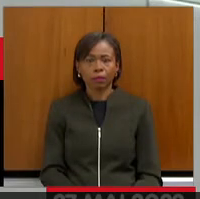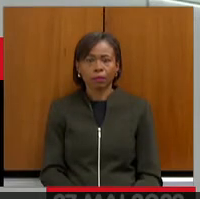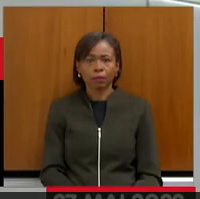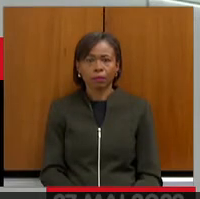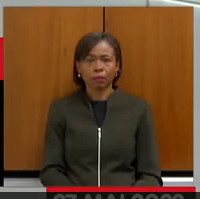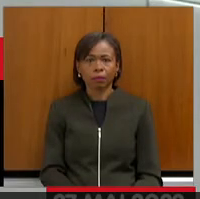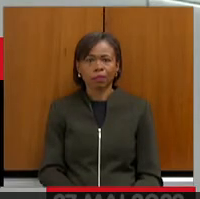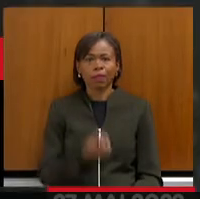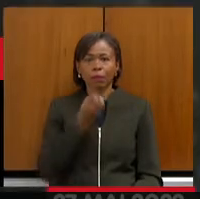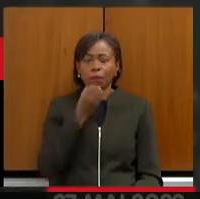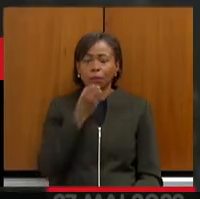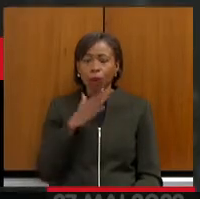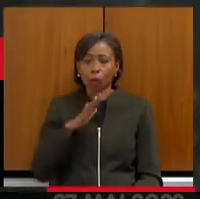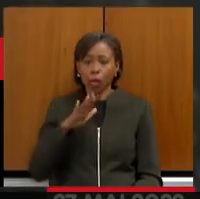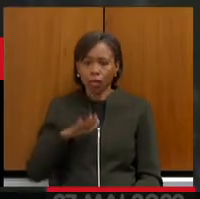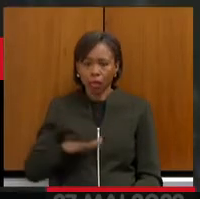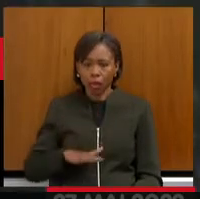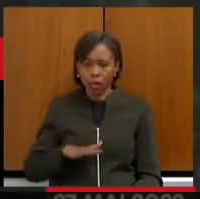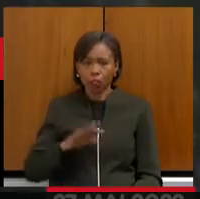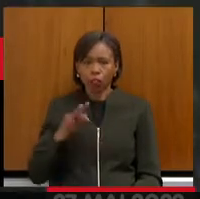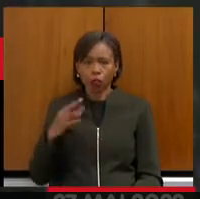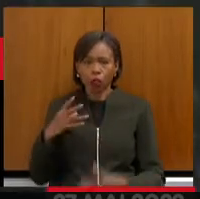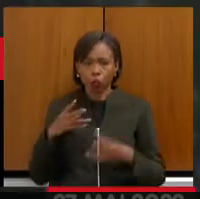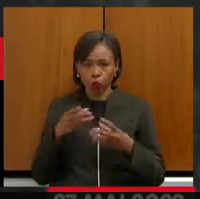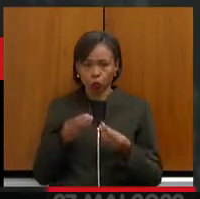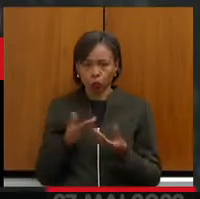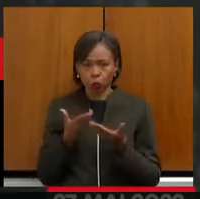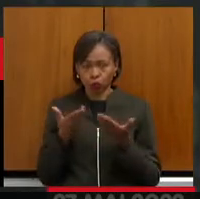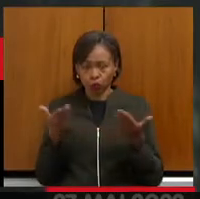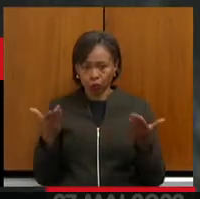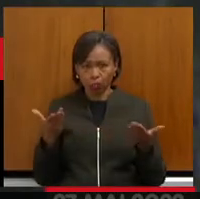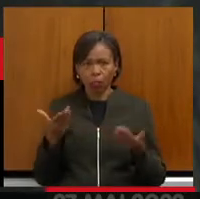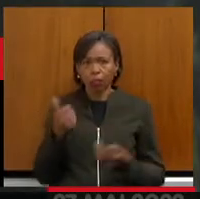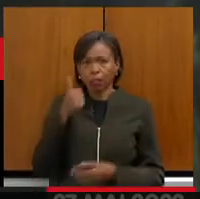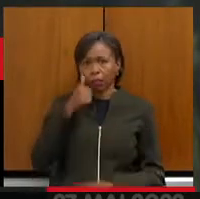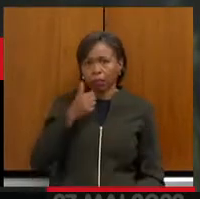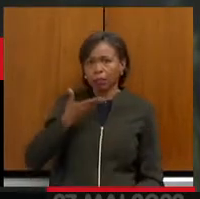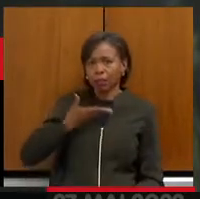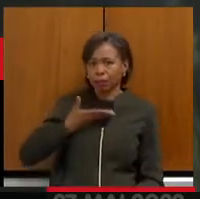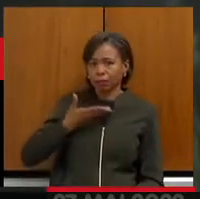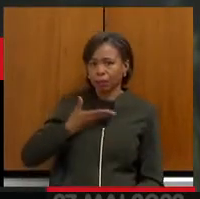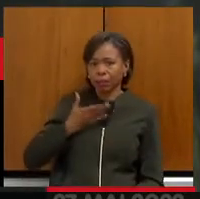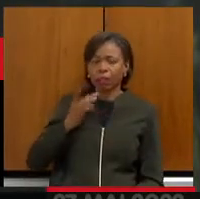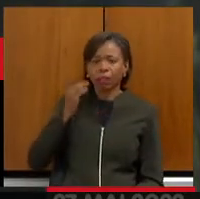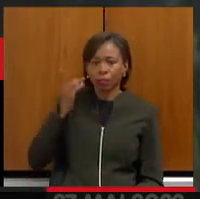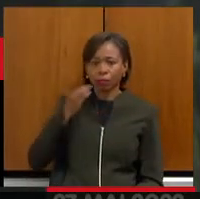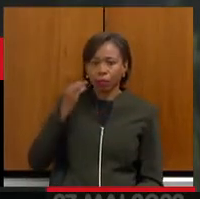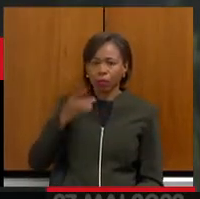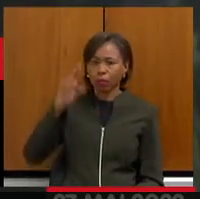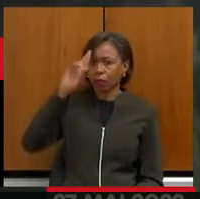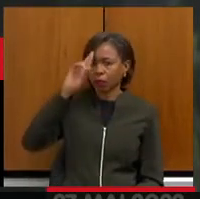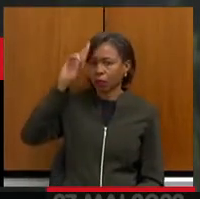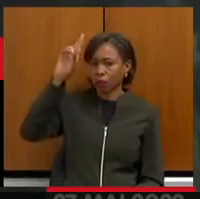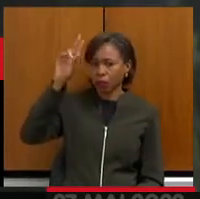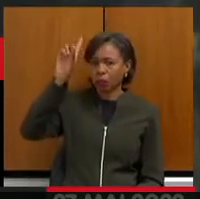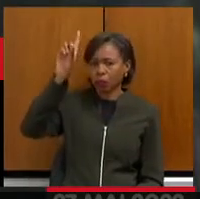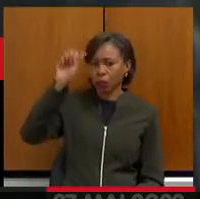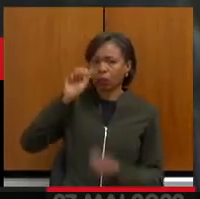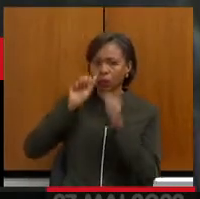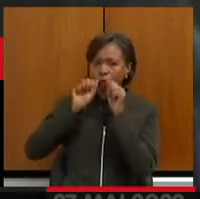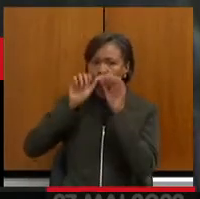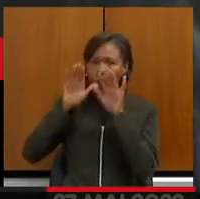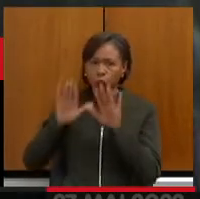eu quero dar uma boa tarde a todos a todas nossas amigas deputadas que o Senhor abençoe vocês